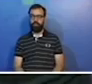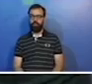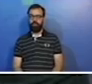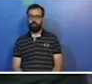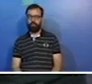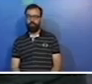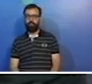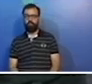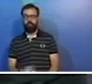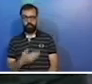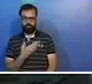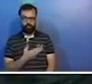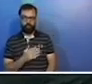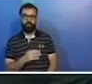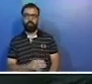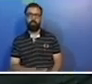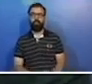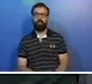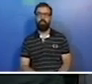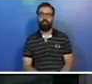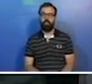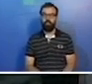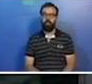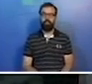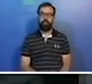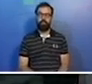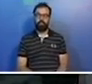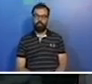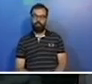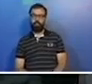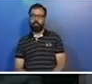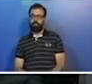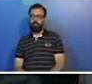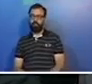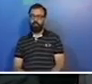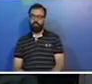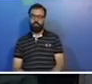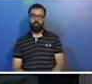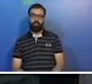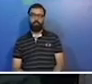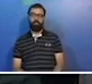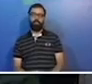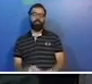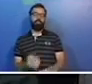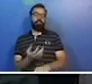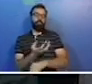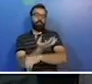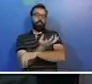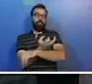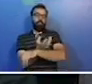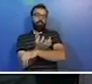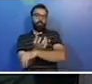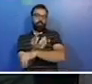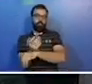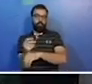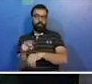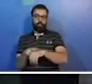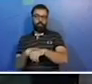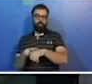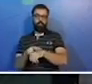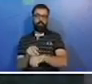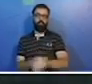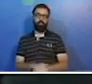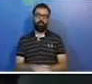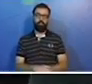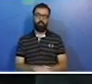produtor. Neste caso, o produtor, o nosso vegetal que a ovelha se alimenta, era a planta ou